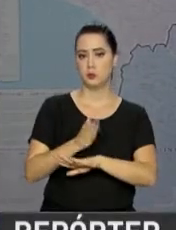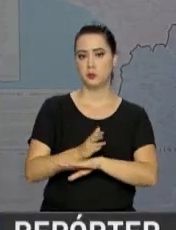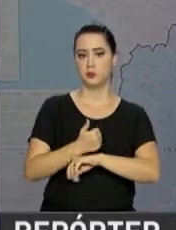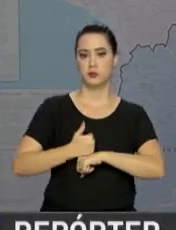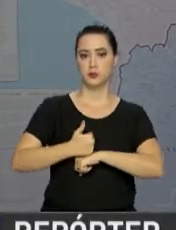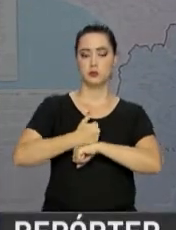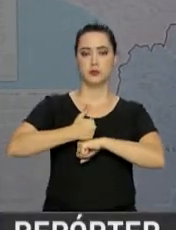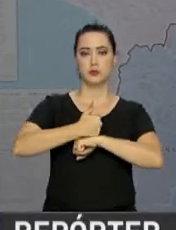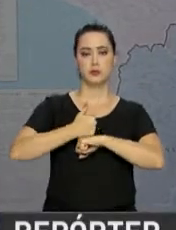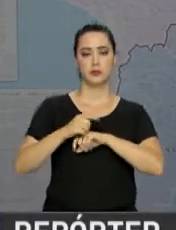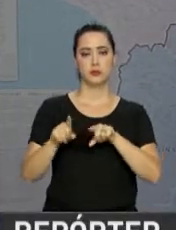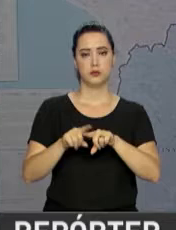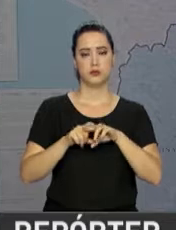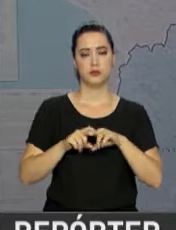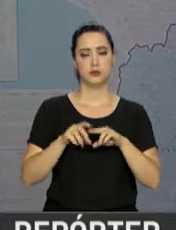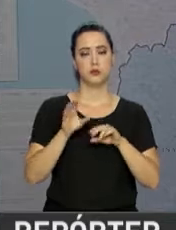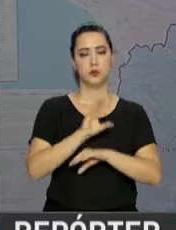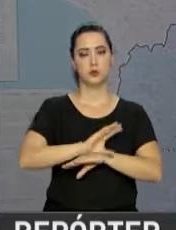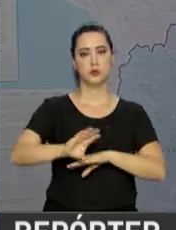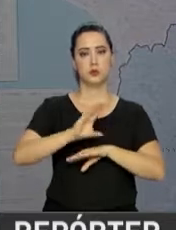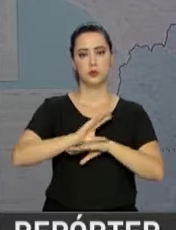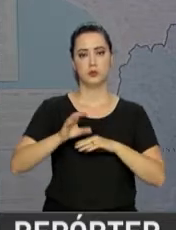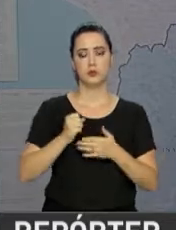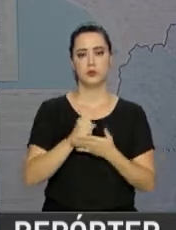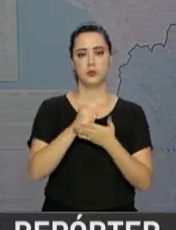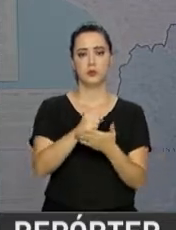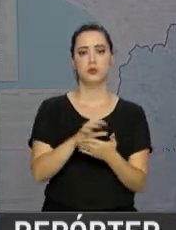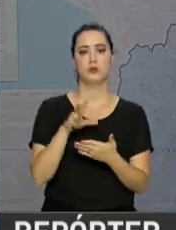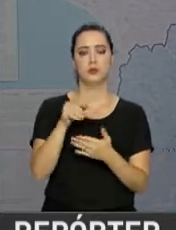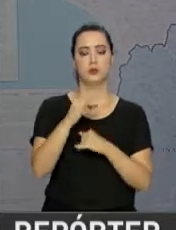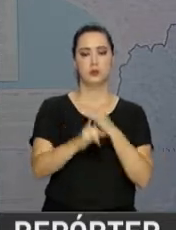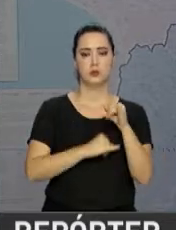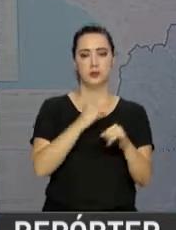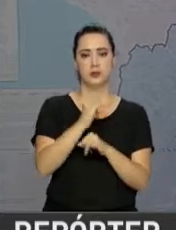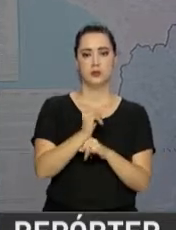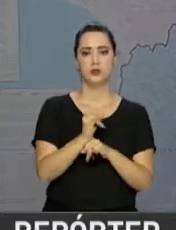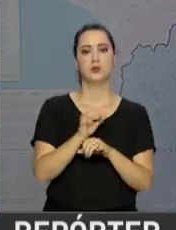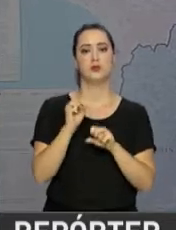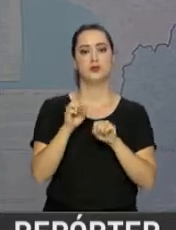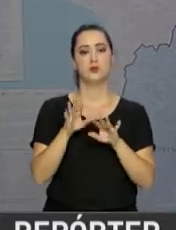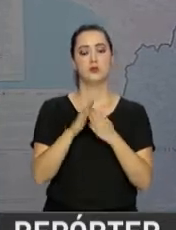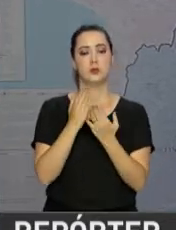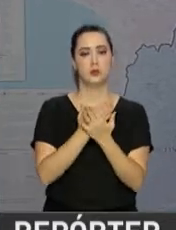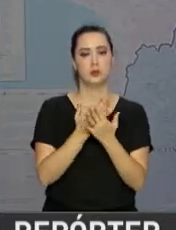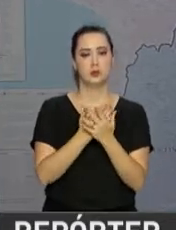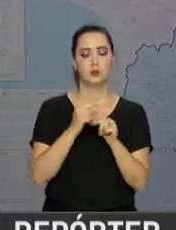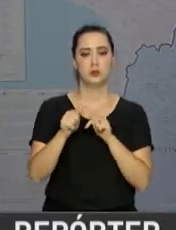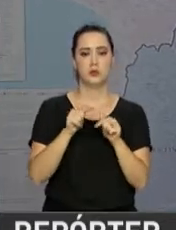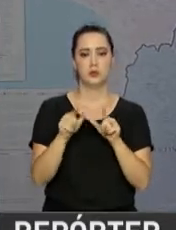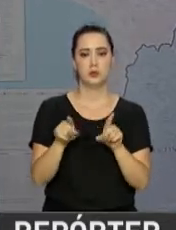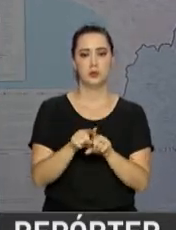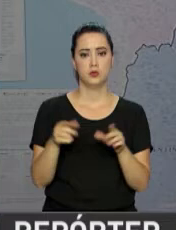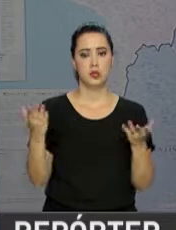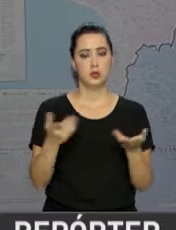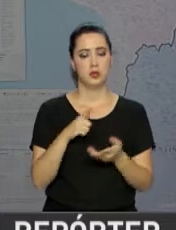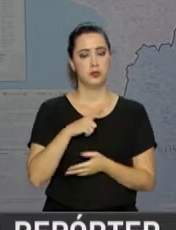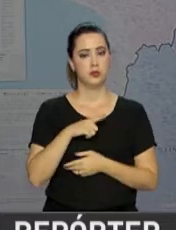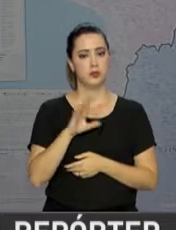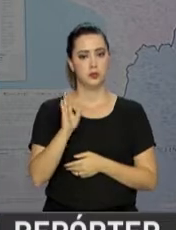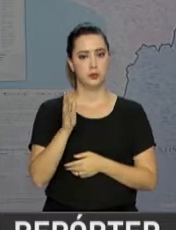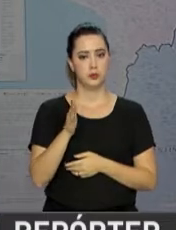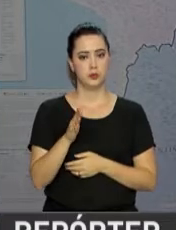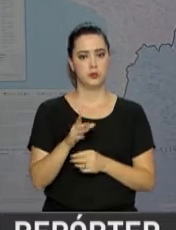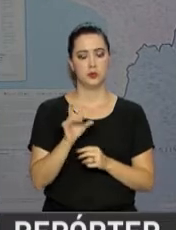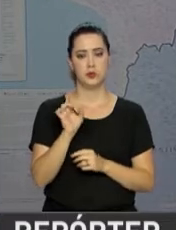profissional, através de cursos que são ministrados totalmente online na Escola do Trabalhador. E hoje nós temos,